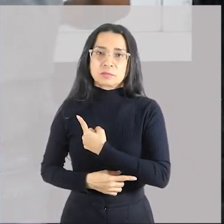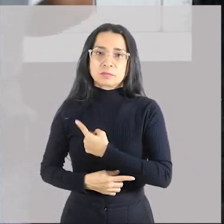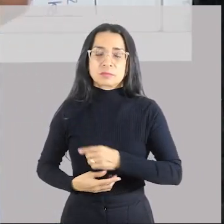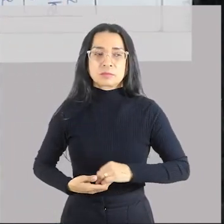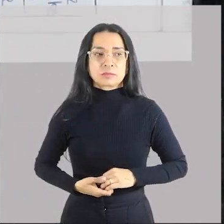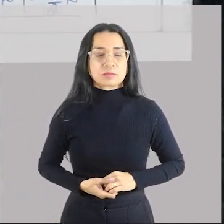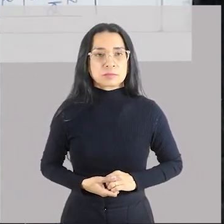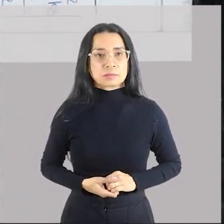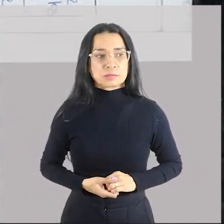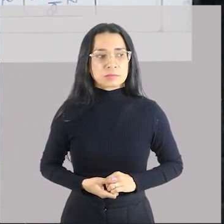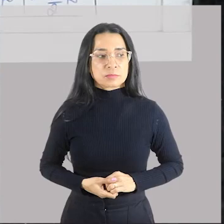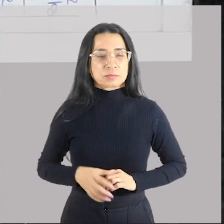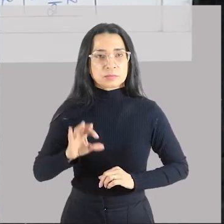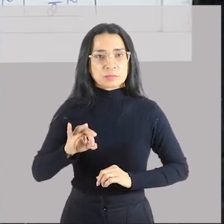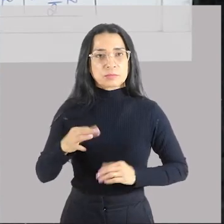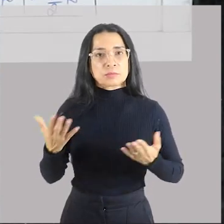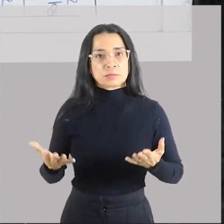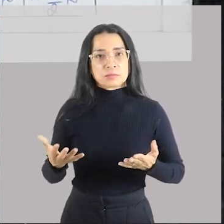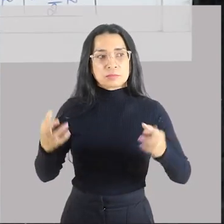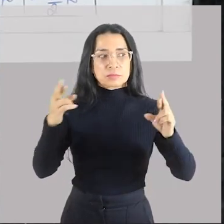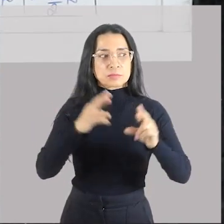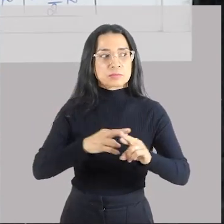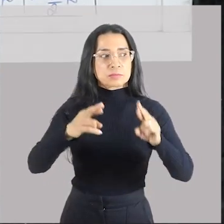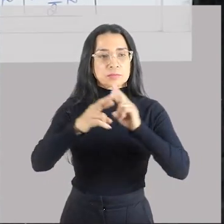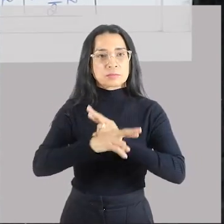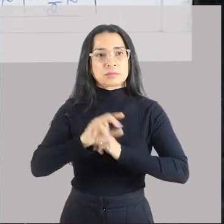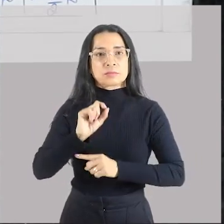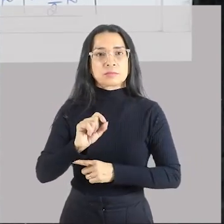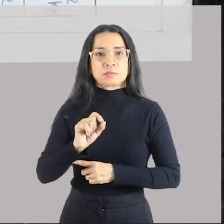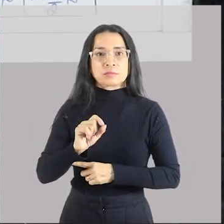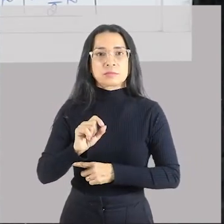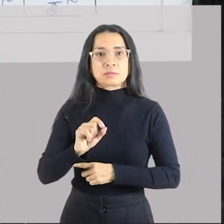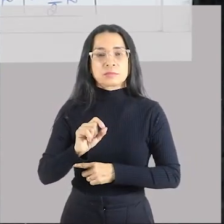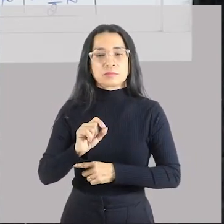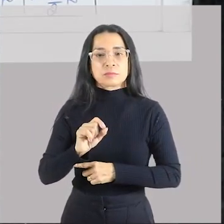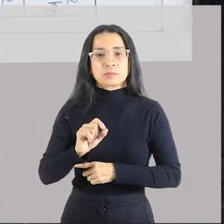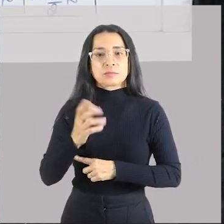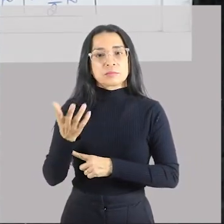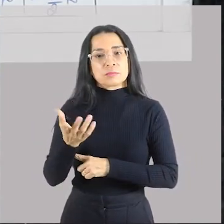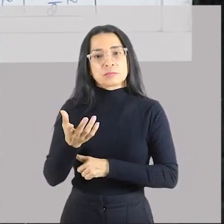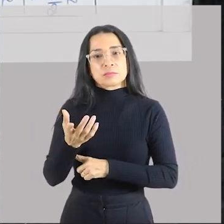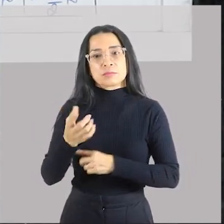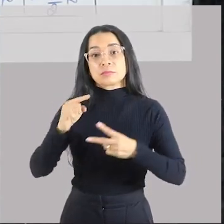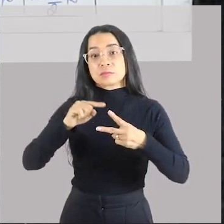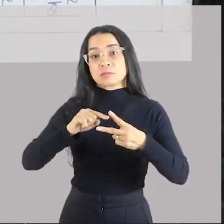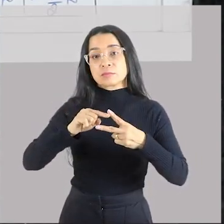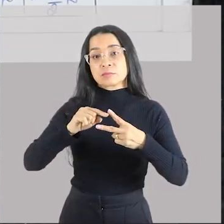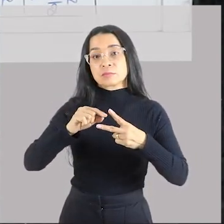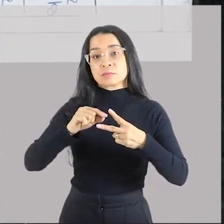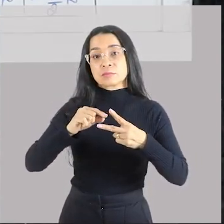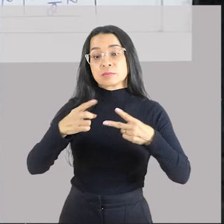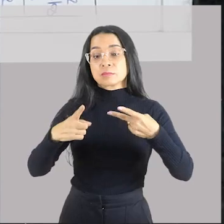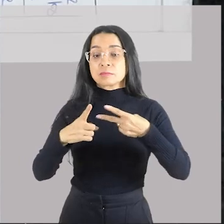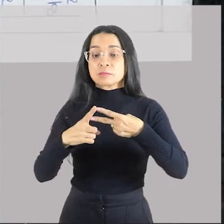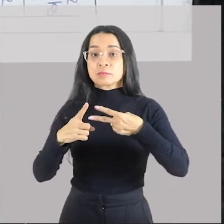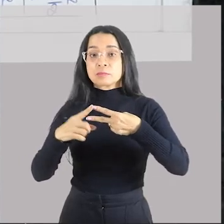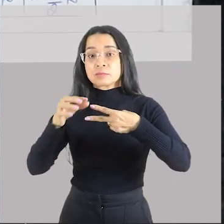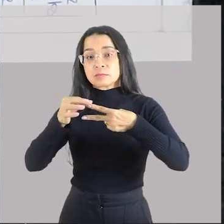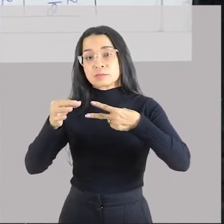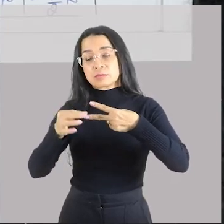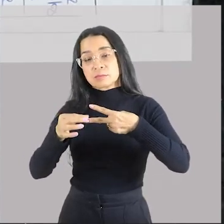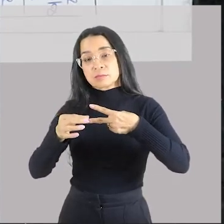raio. Certo? Então, essas são as relações, né, dos polígonos